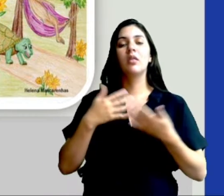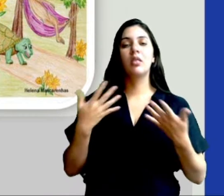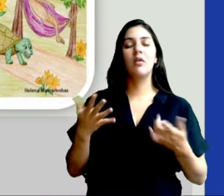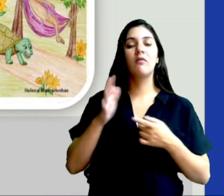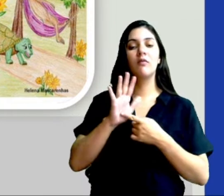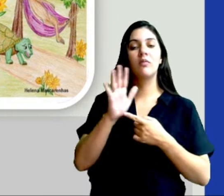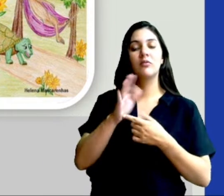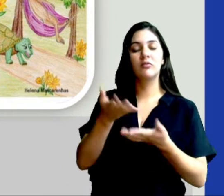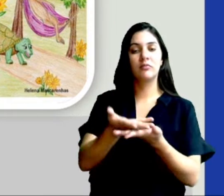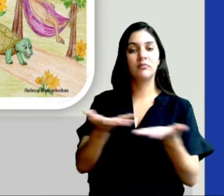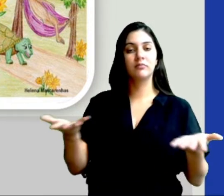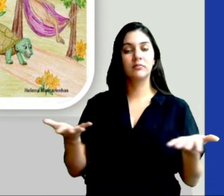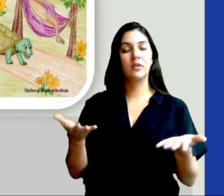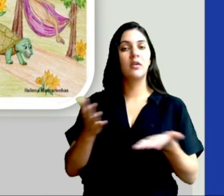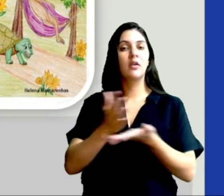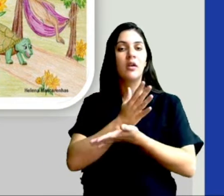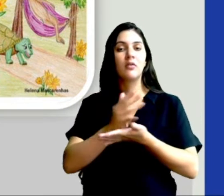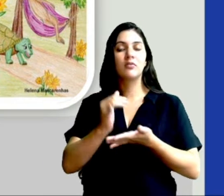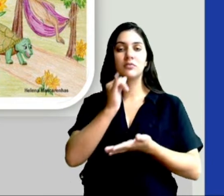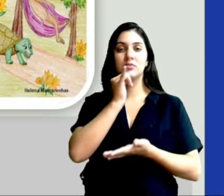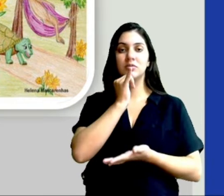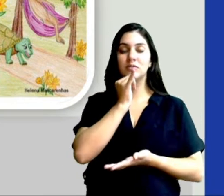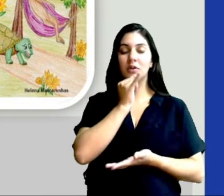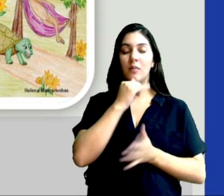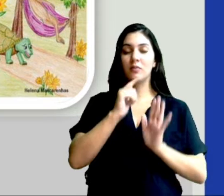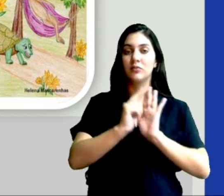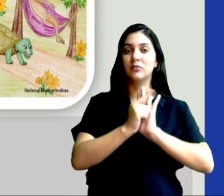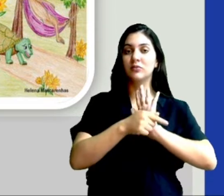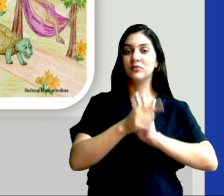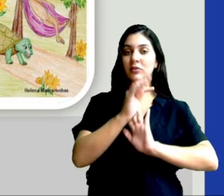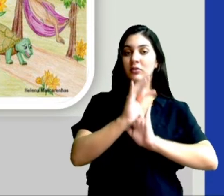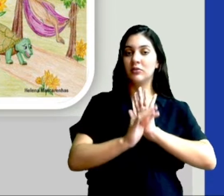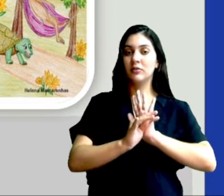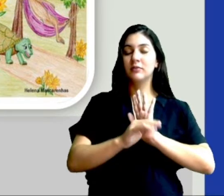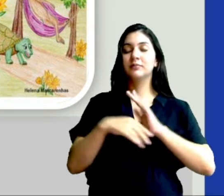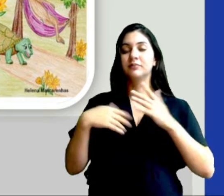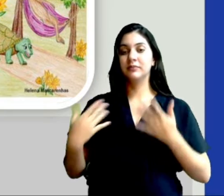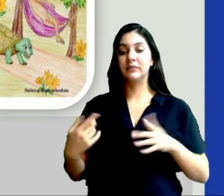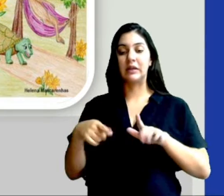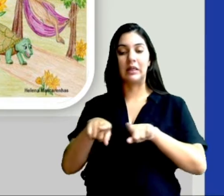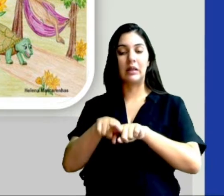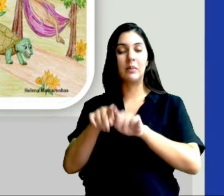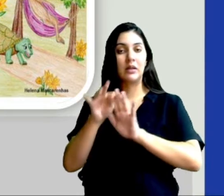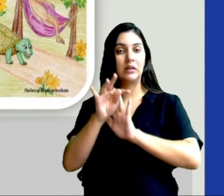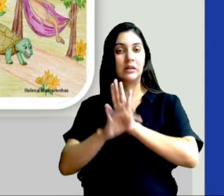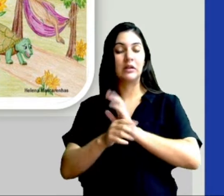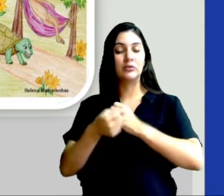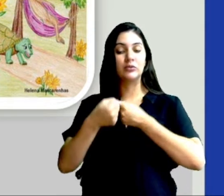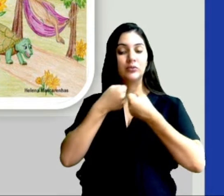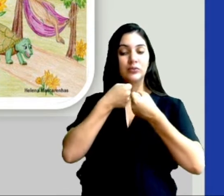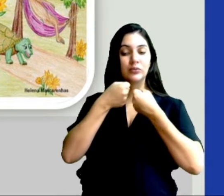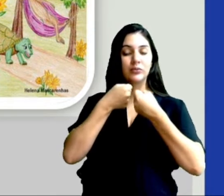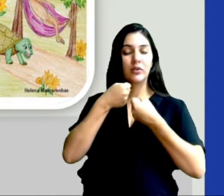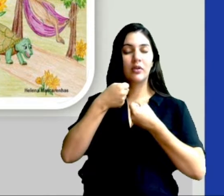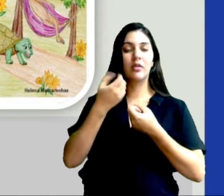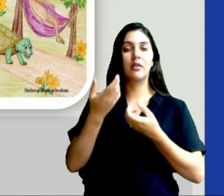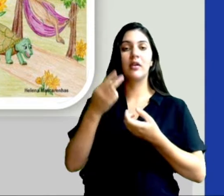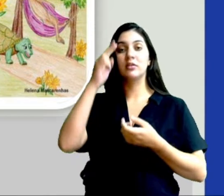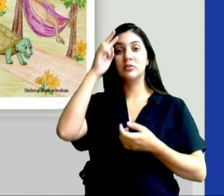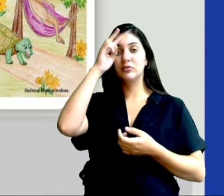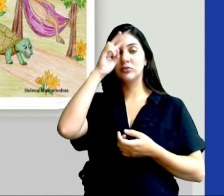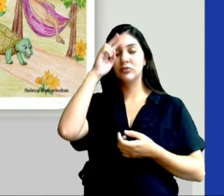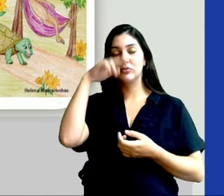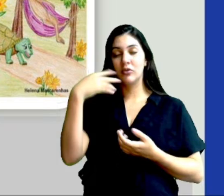Então, eu trouxe aqui alguns exemplos de gêneros textuais em textos narrativos, em